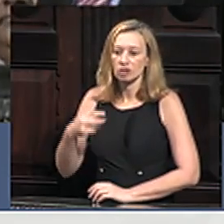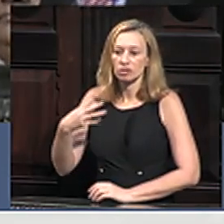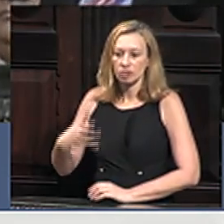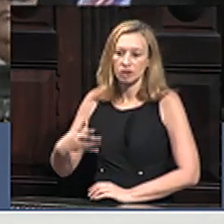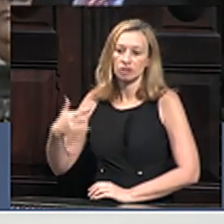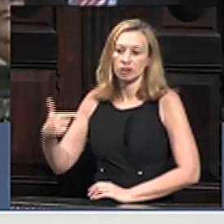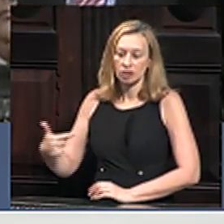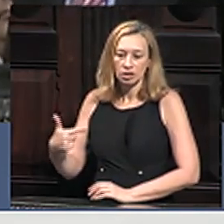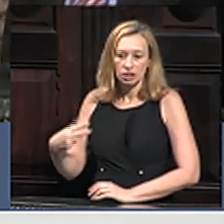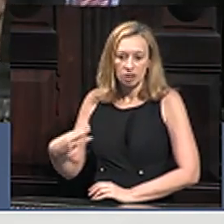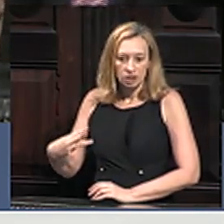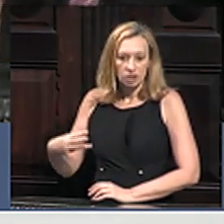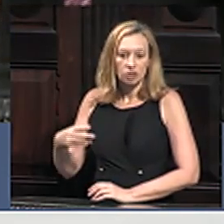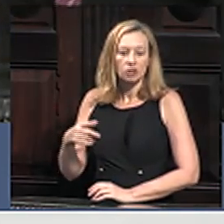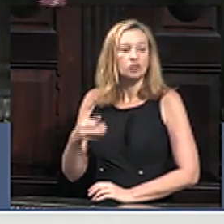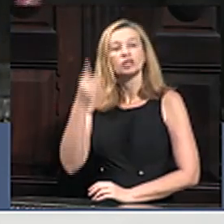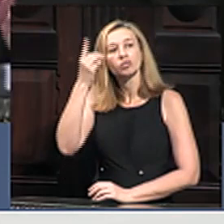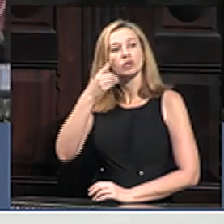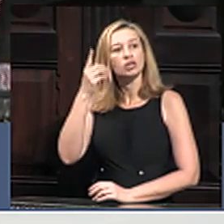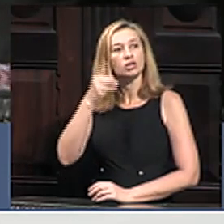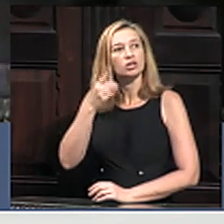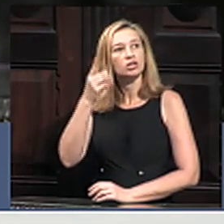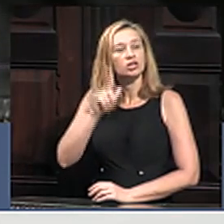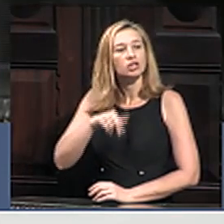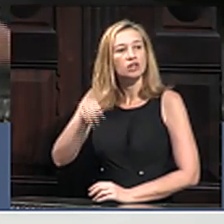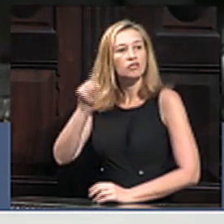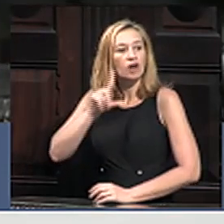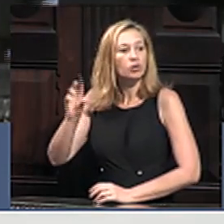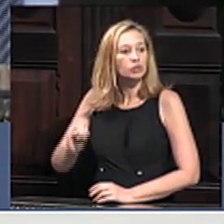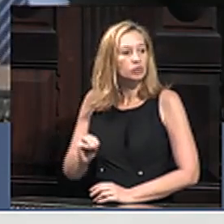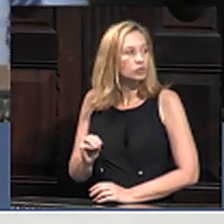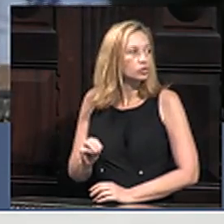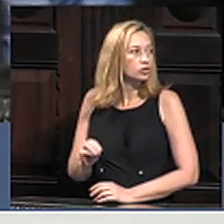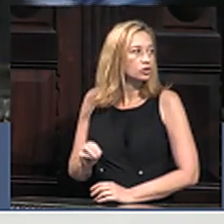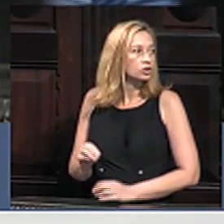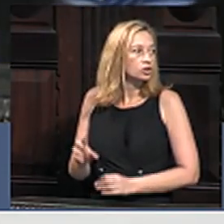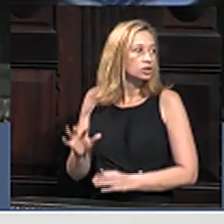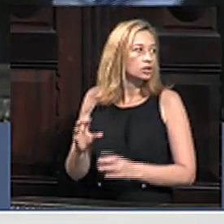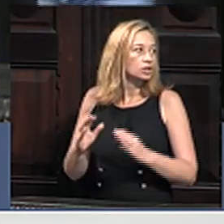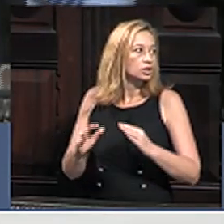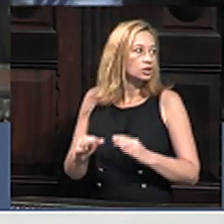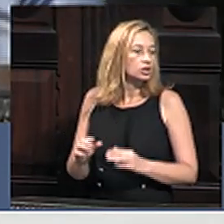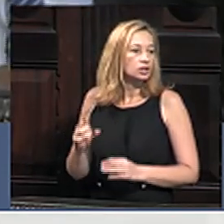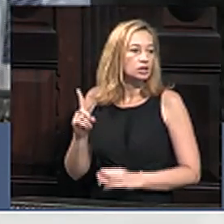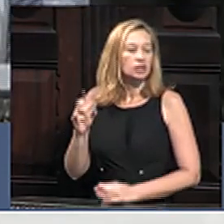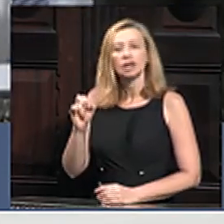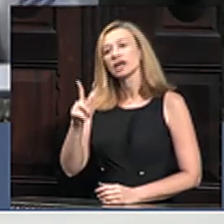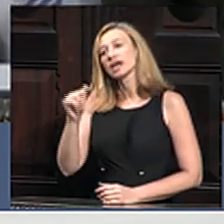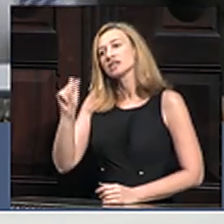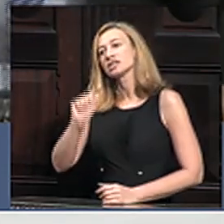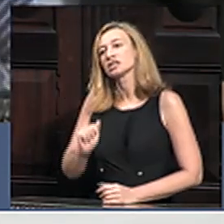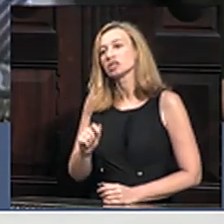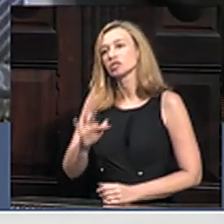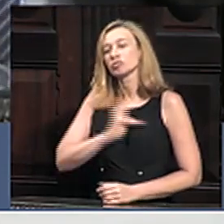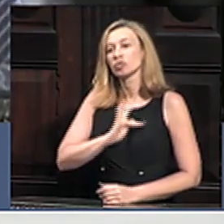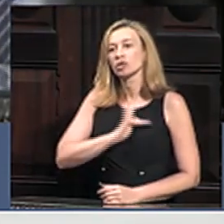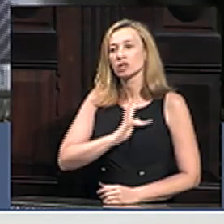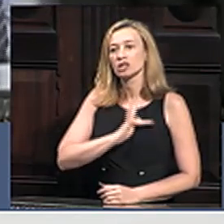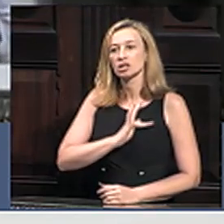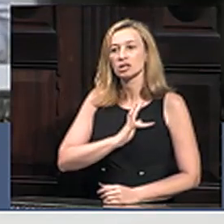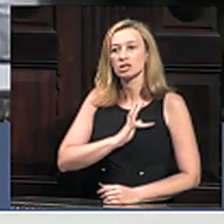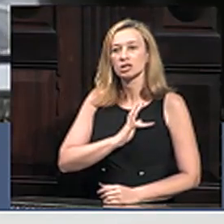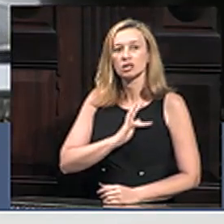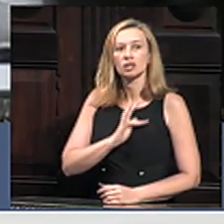2943/2017, de autoria do deputado Nivaldo Molim, que dispõe sobre a divulgação em delegacias de polícia do direito ao ressarcimento do IPVA